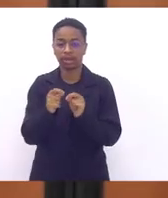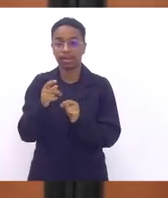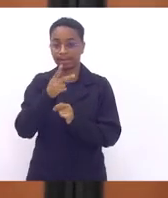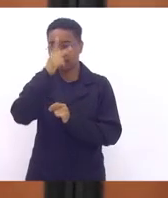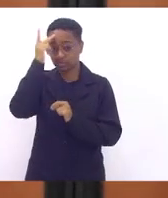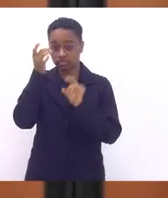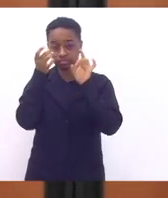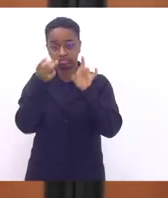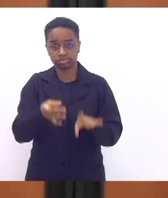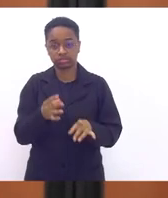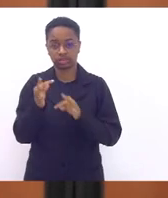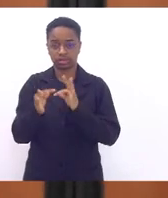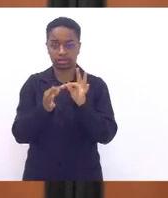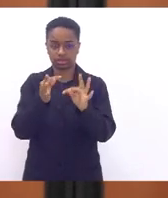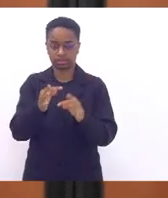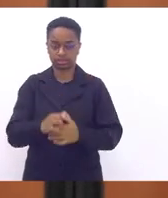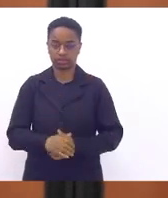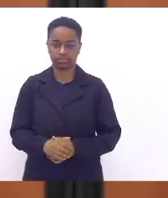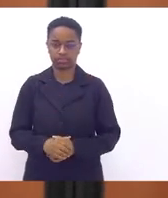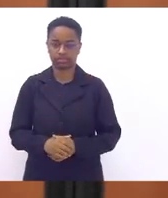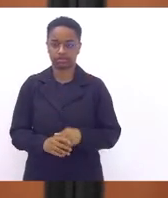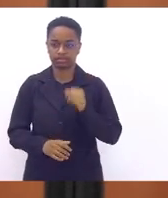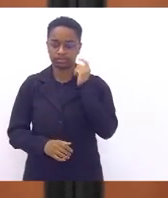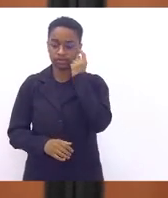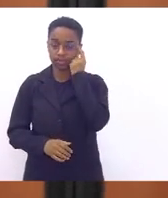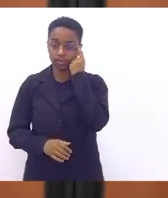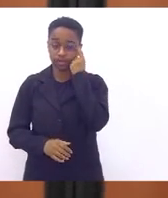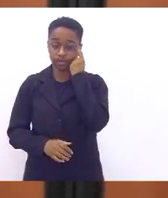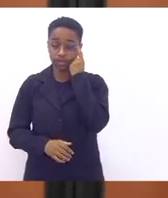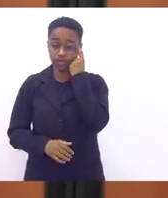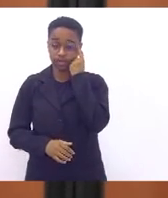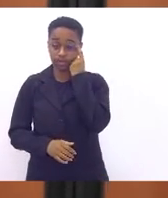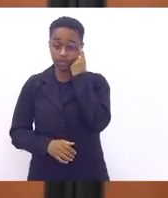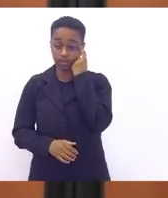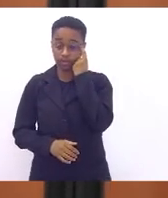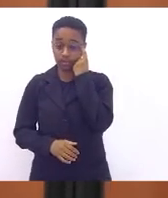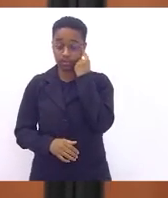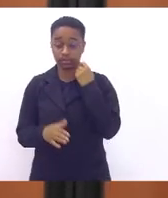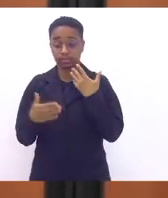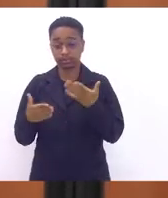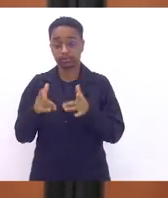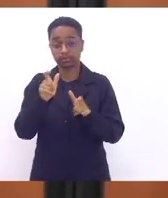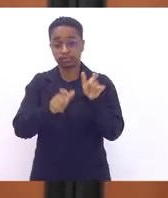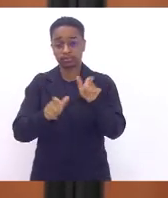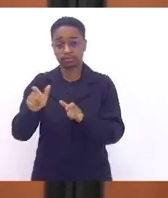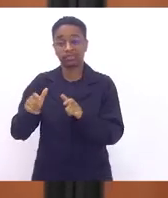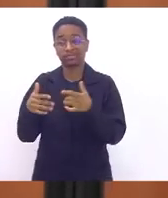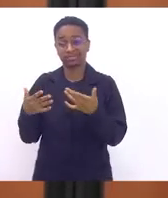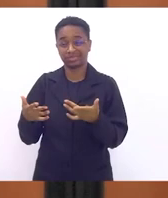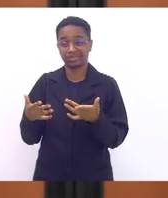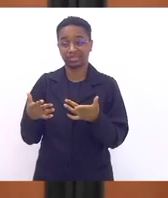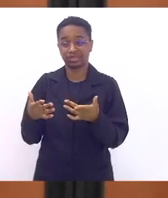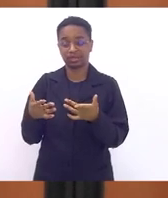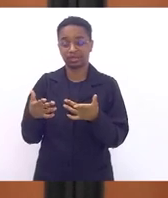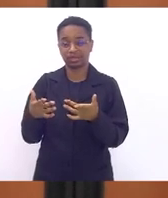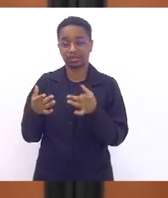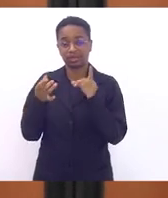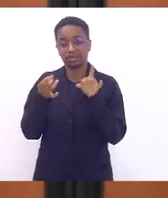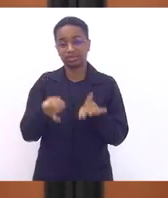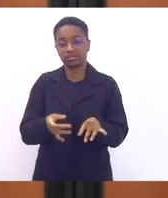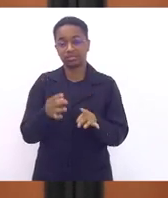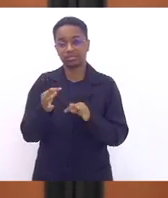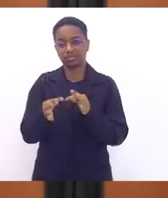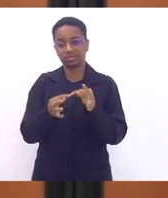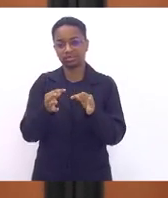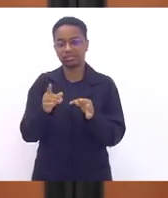interrupção de tratamento, né? Então, essas pessoas, elas têm... aliás, interrupção de tratamento vale... Né?